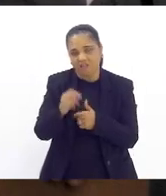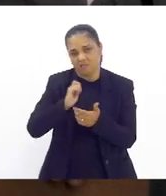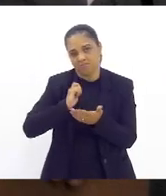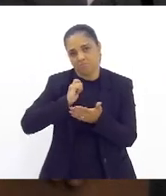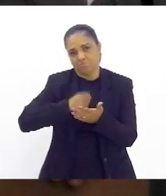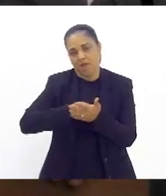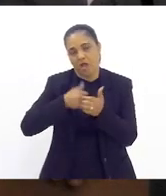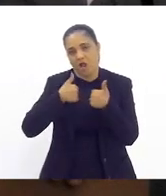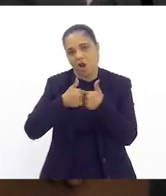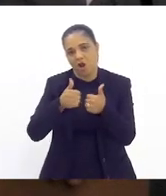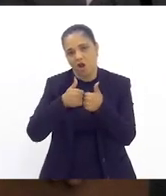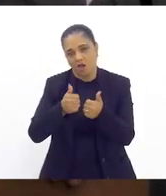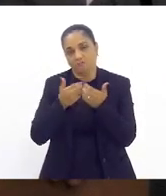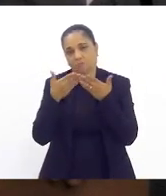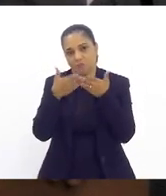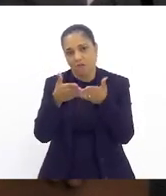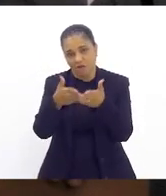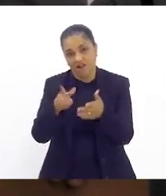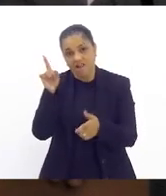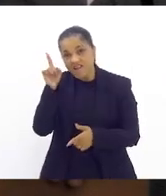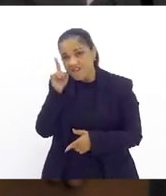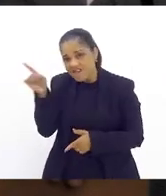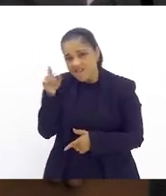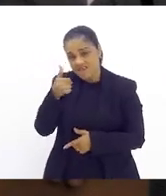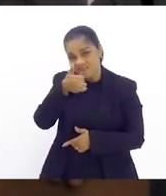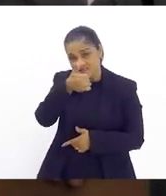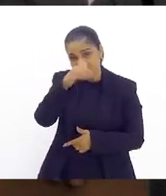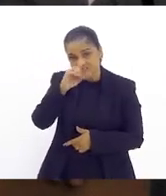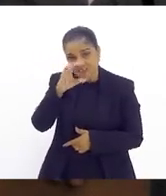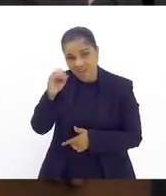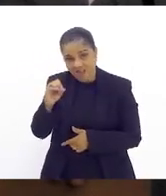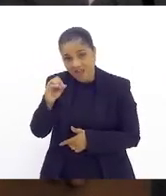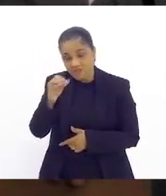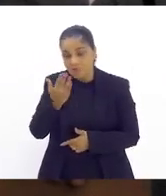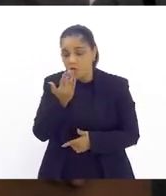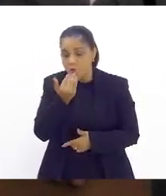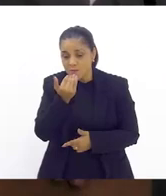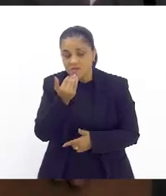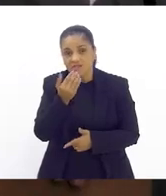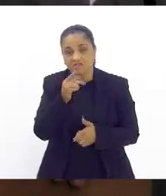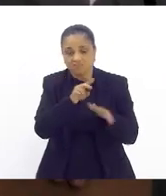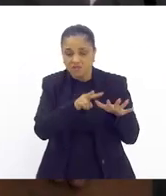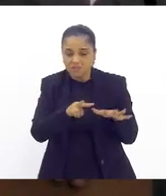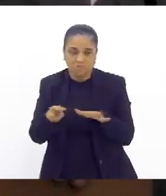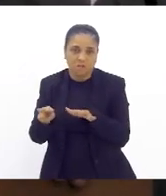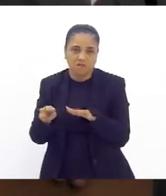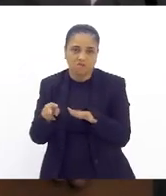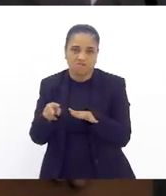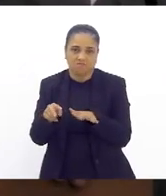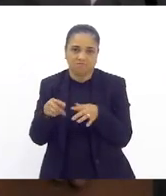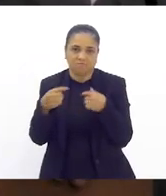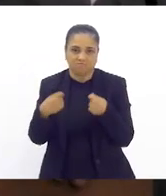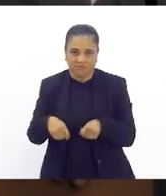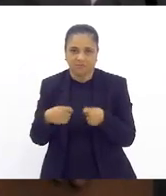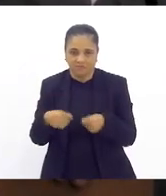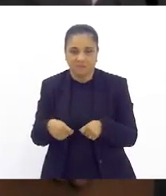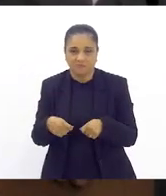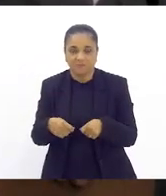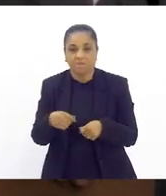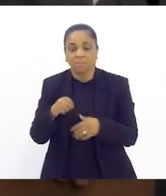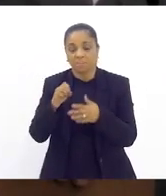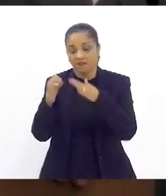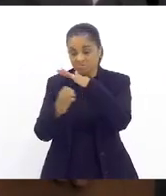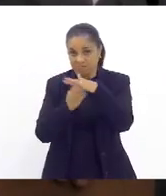é dinheiro para aquelas famílias comerem uma semana Então enel